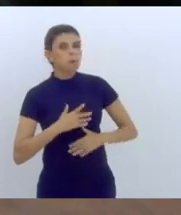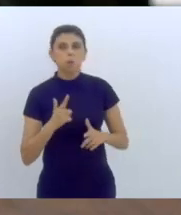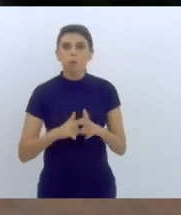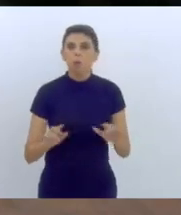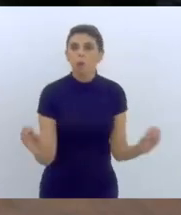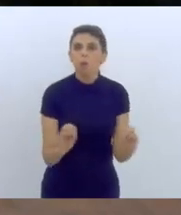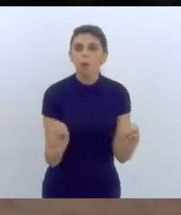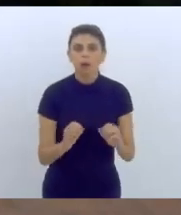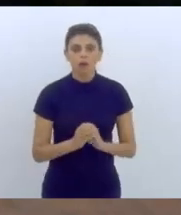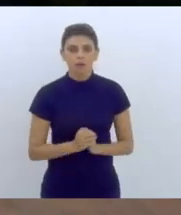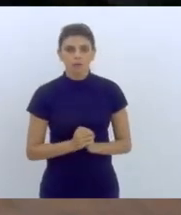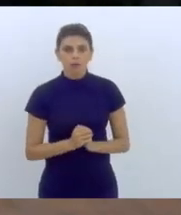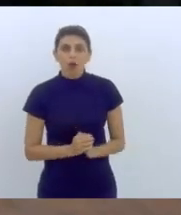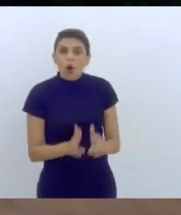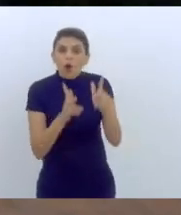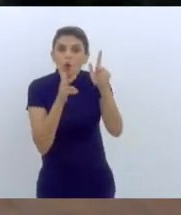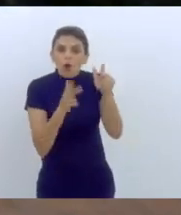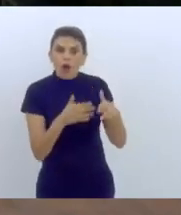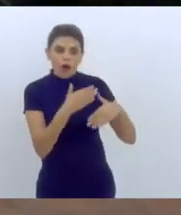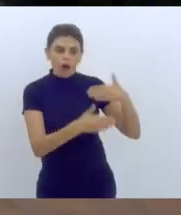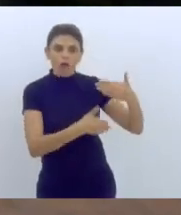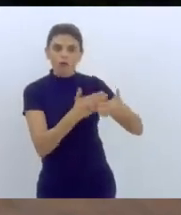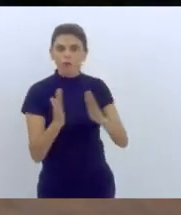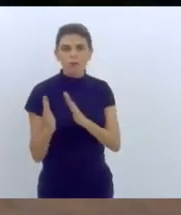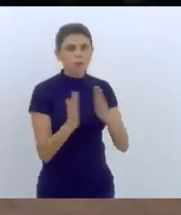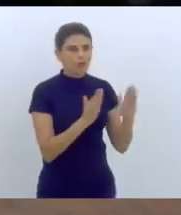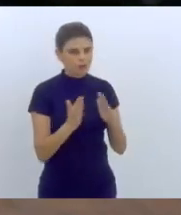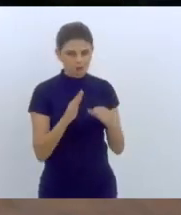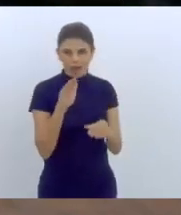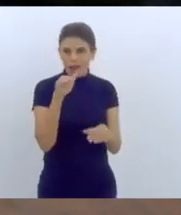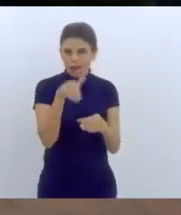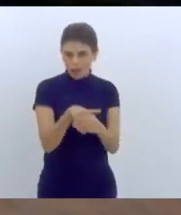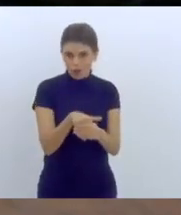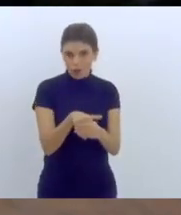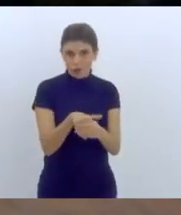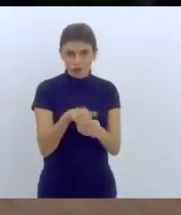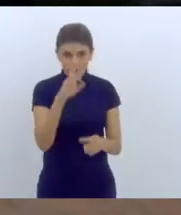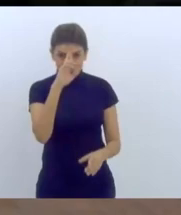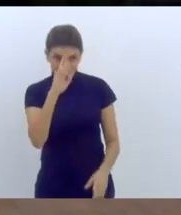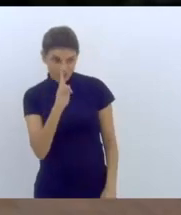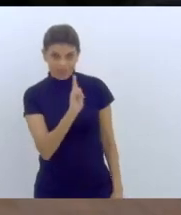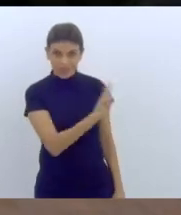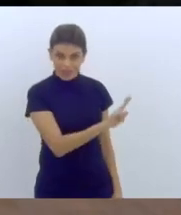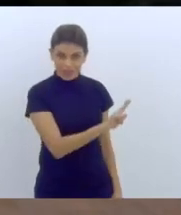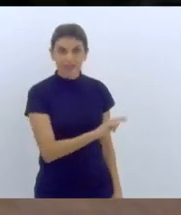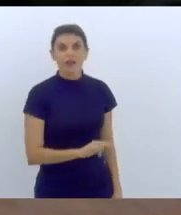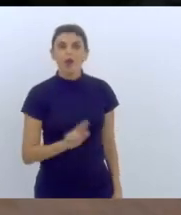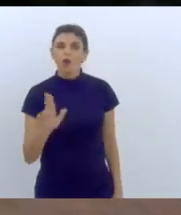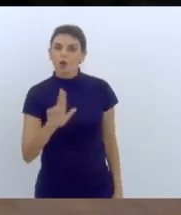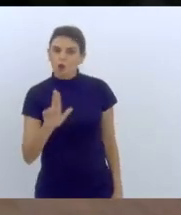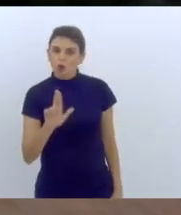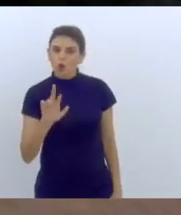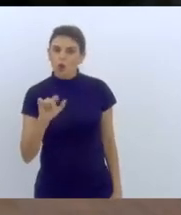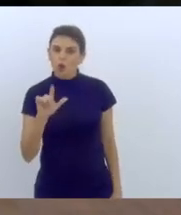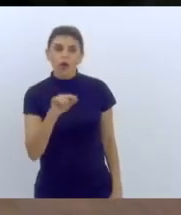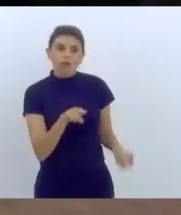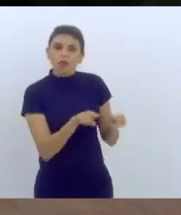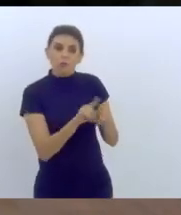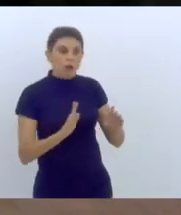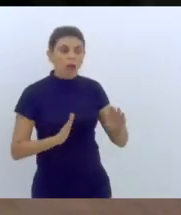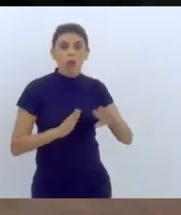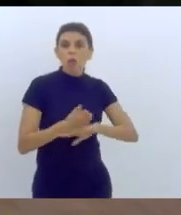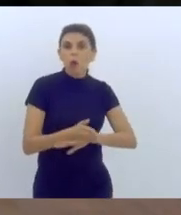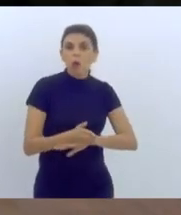A mesma tranquilidade que durante o período eleitoral, o patrão dele, Luiz Inácio Lula da Silva, também